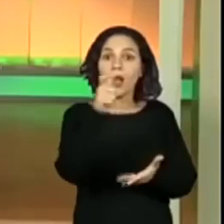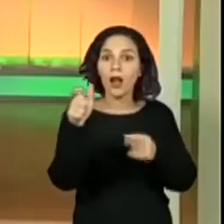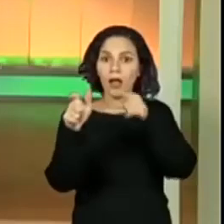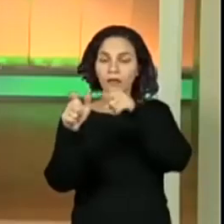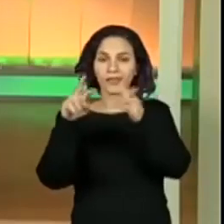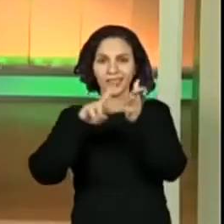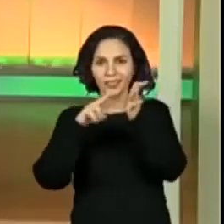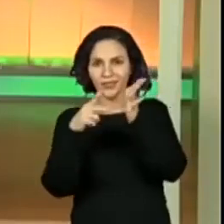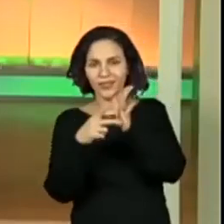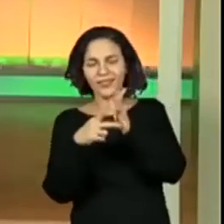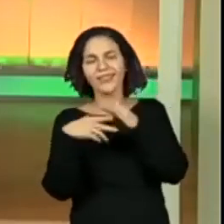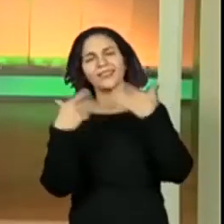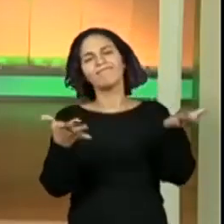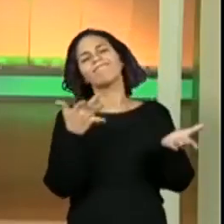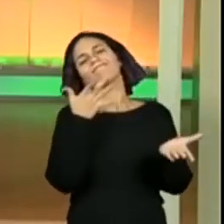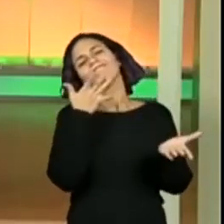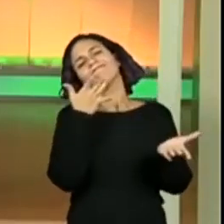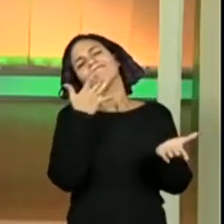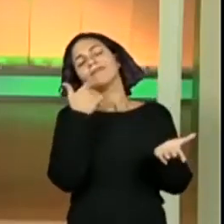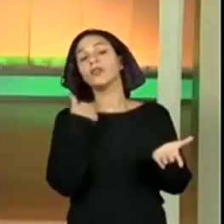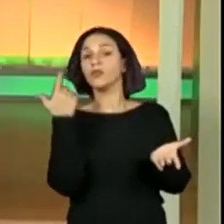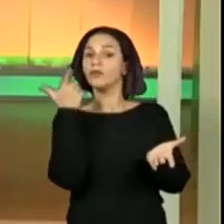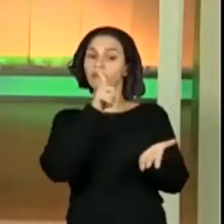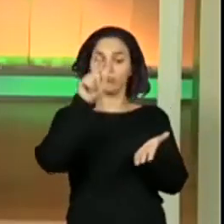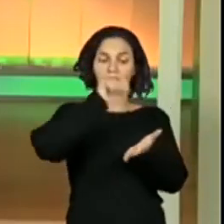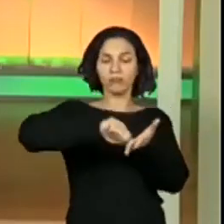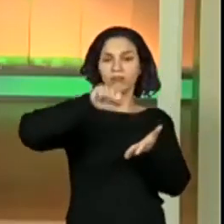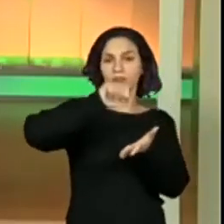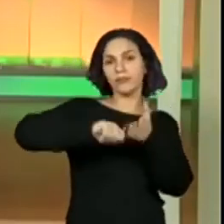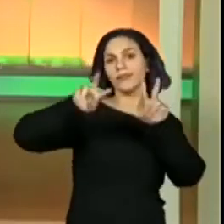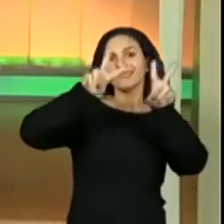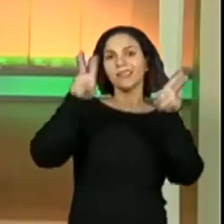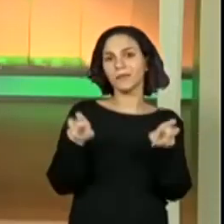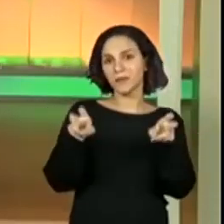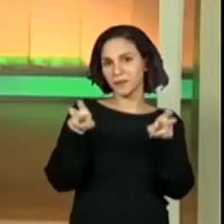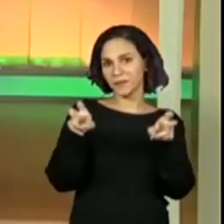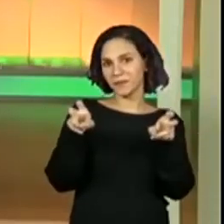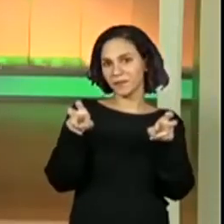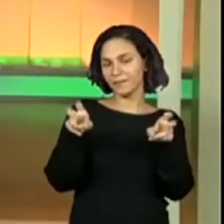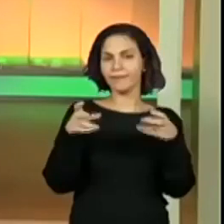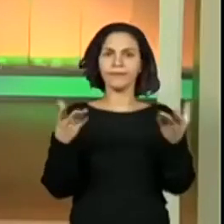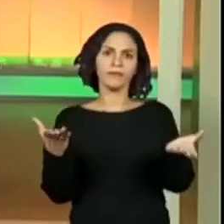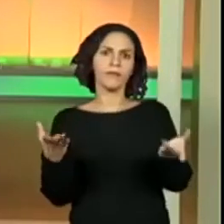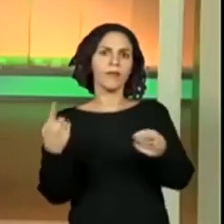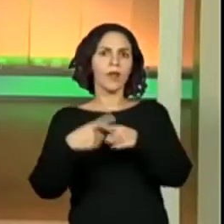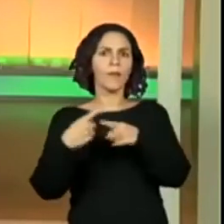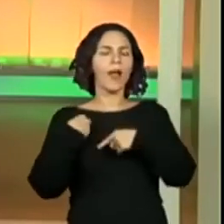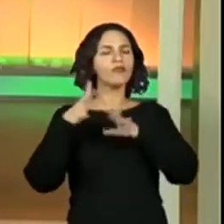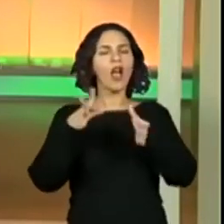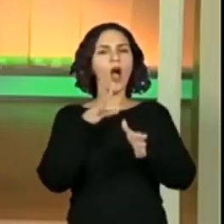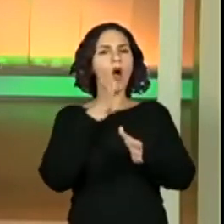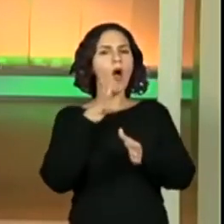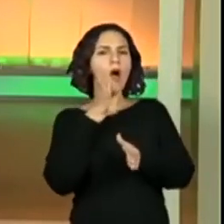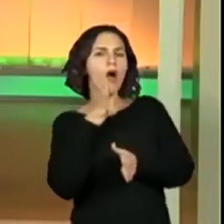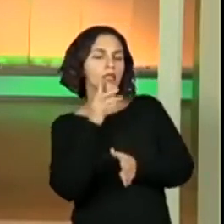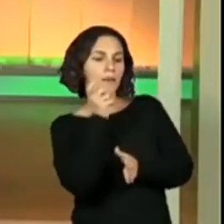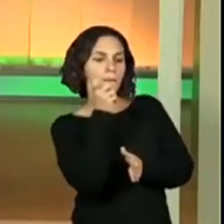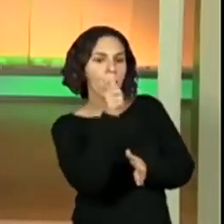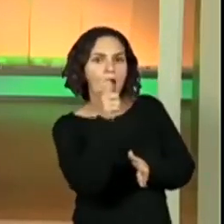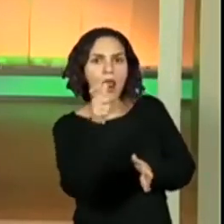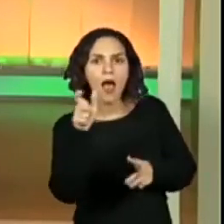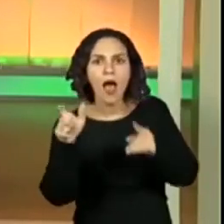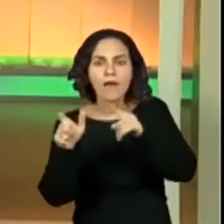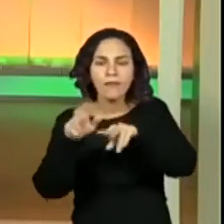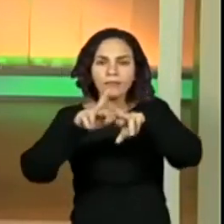mais fácil eu consigo escrever sobre um determinado assunto, porque eu tenho bagagem de